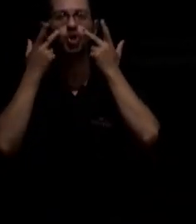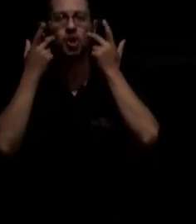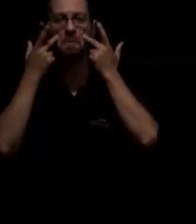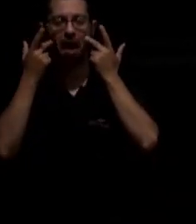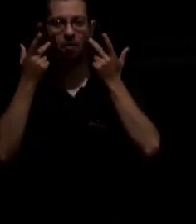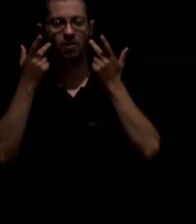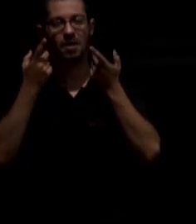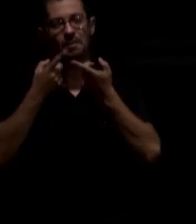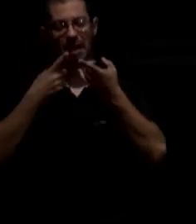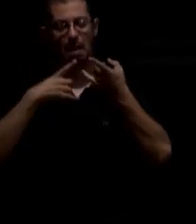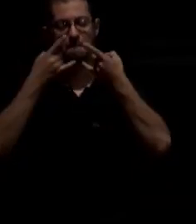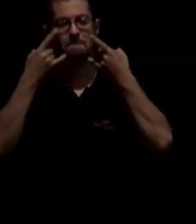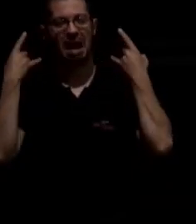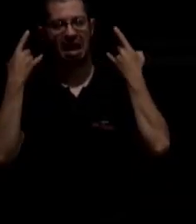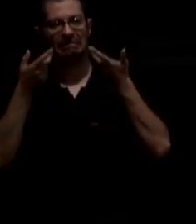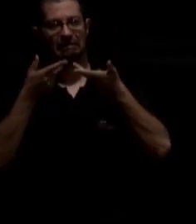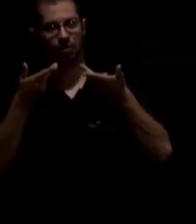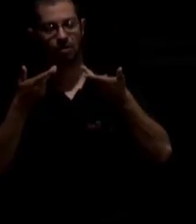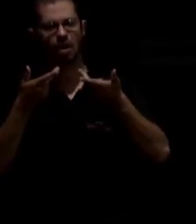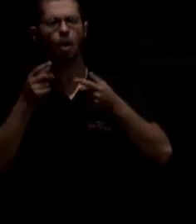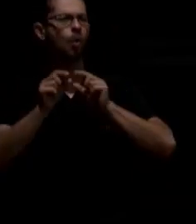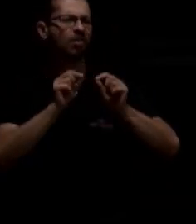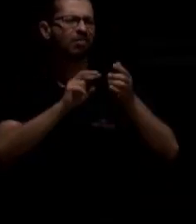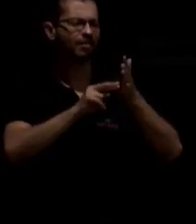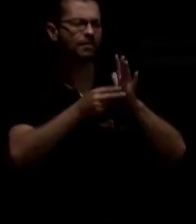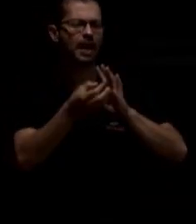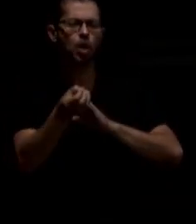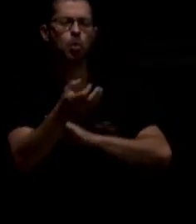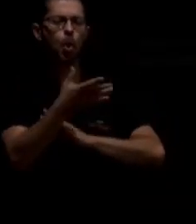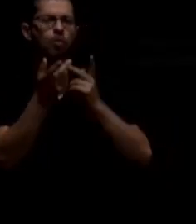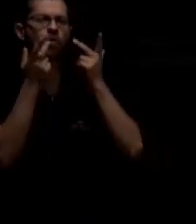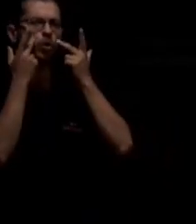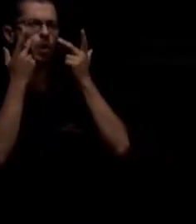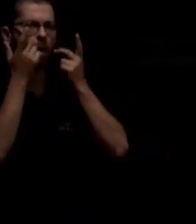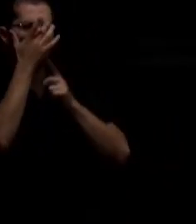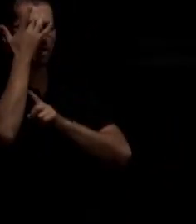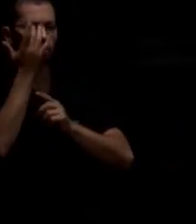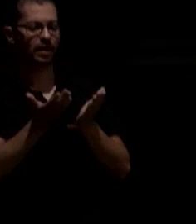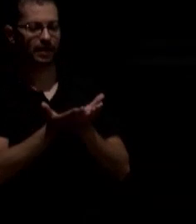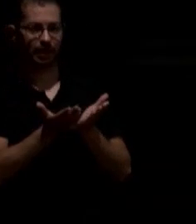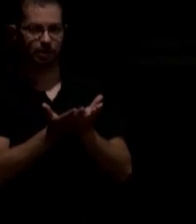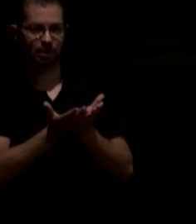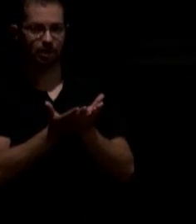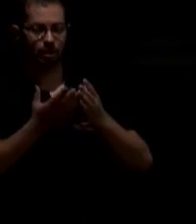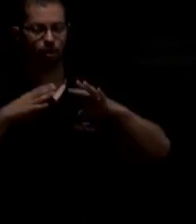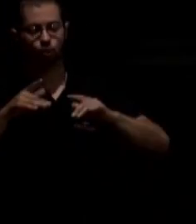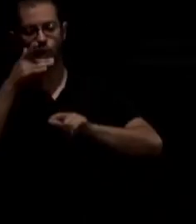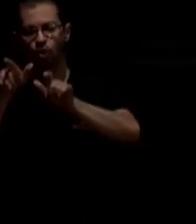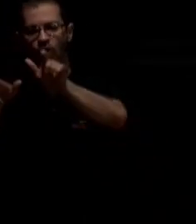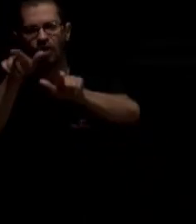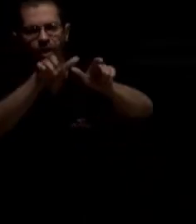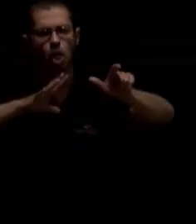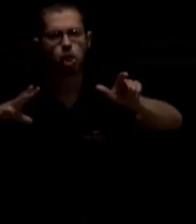à máscara, essas coisas. Mas o novo normal do cristão qual é? Todo aquele que quiser viver piedosamente em Cristo Jesus será